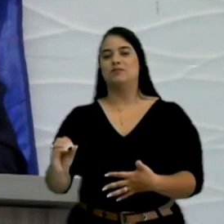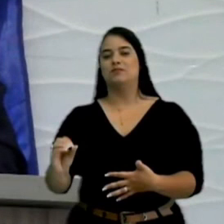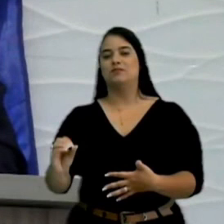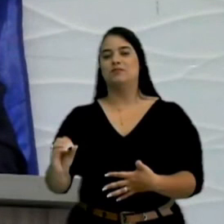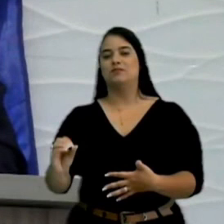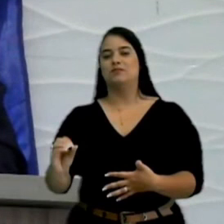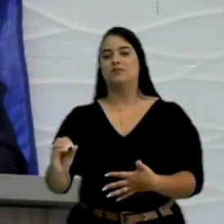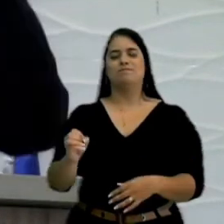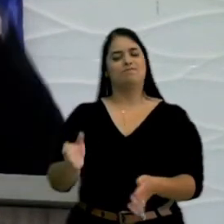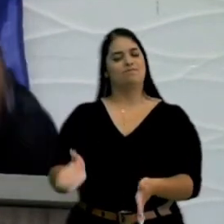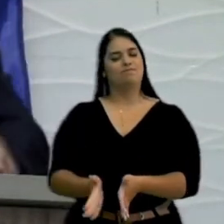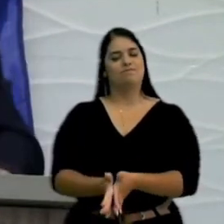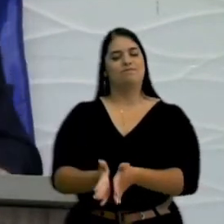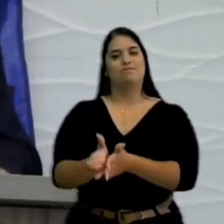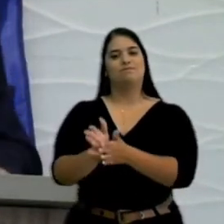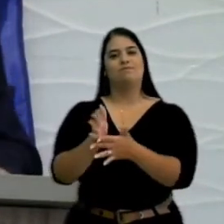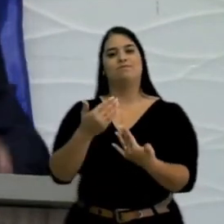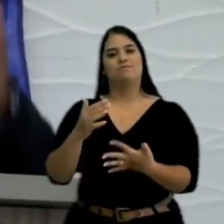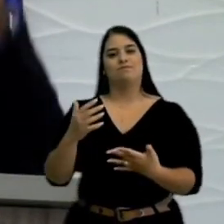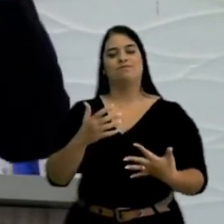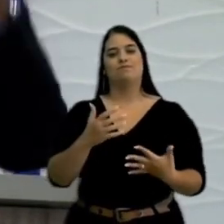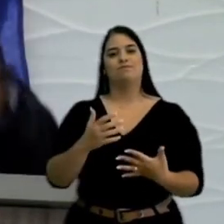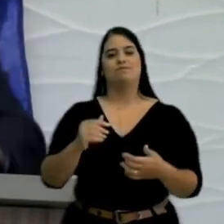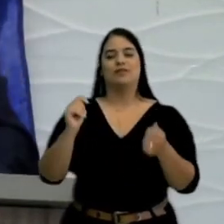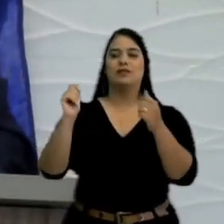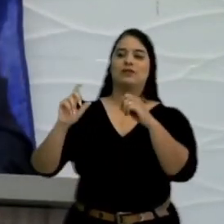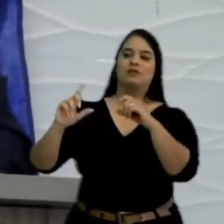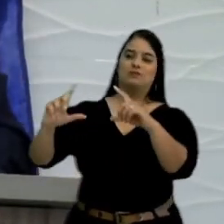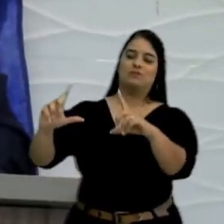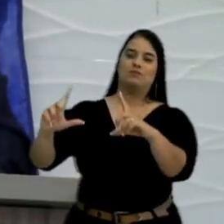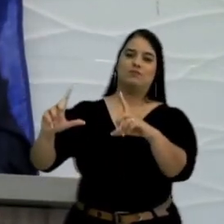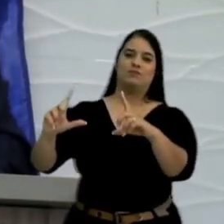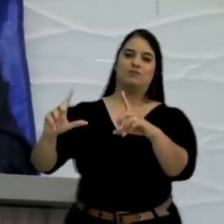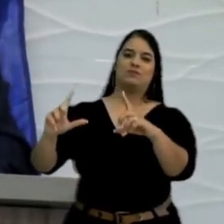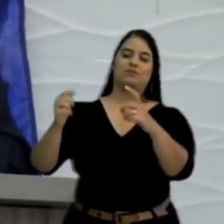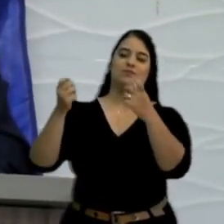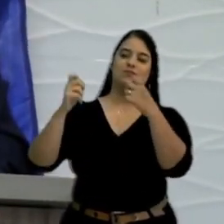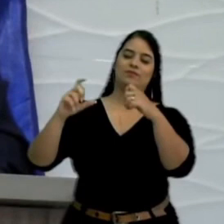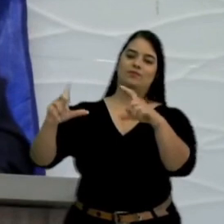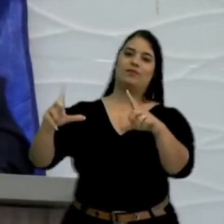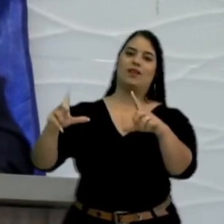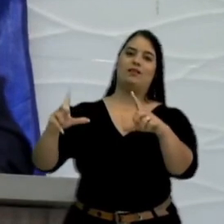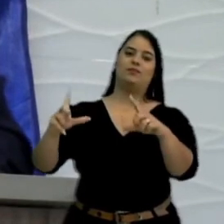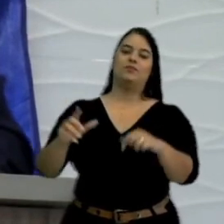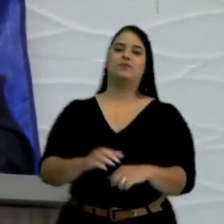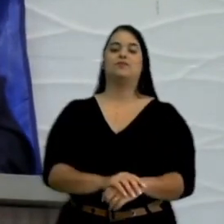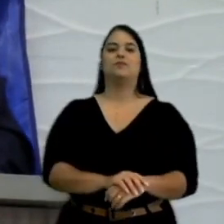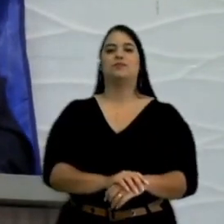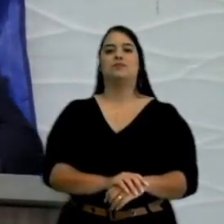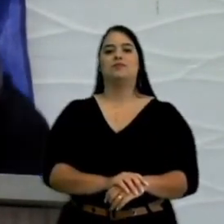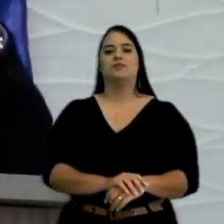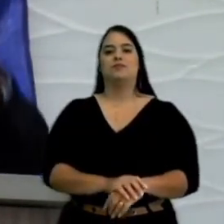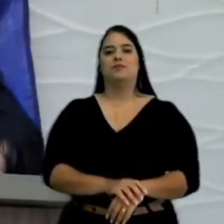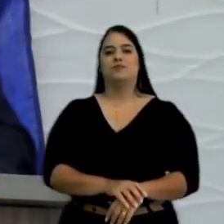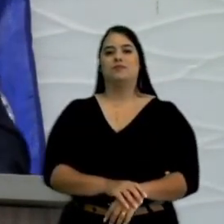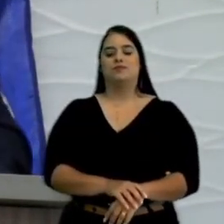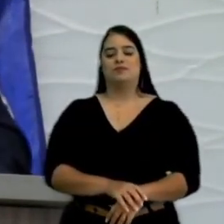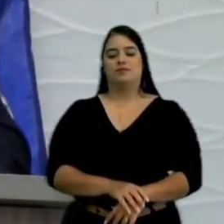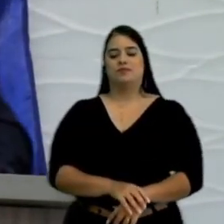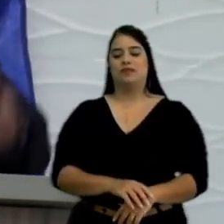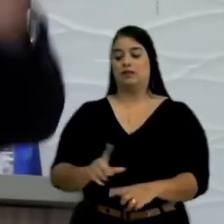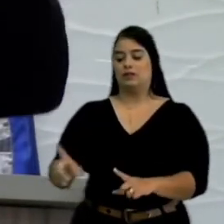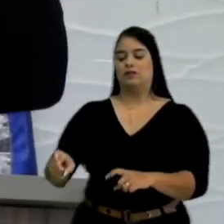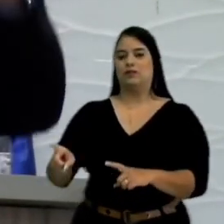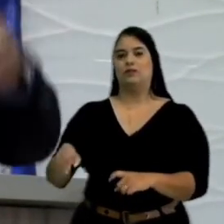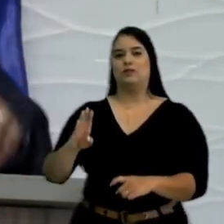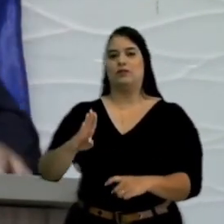parabéns por aquela placa, não, né? Que ele fez um outdoor lá na propriedade dele, ali na Baixa.